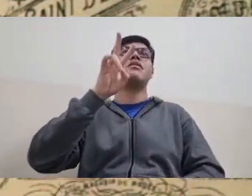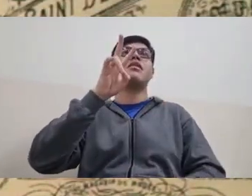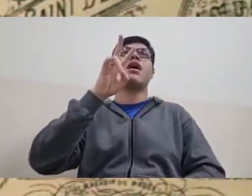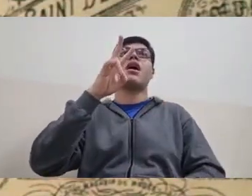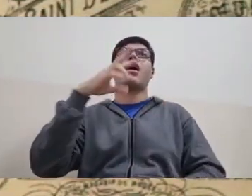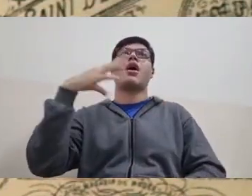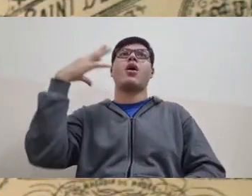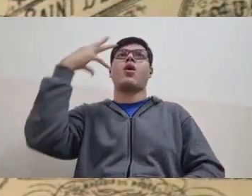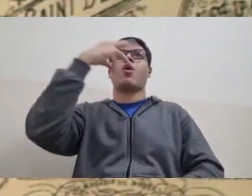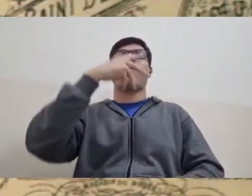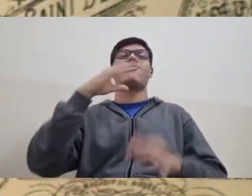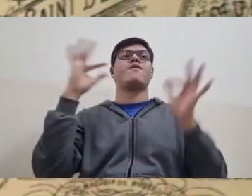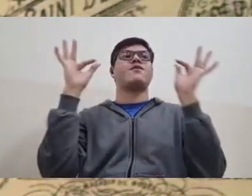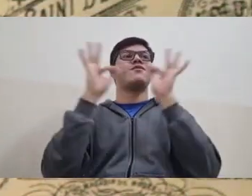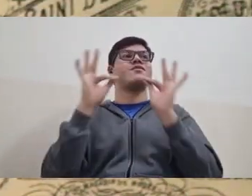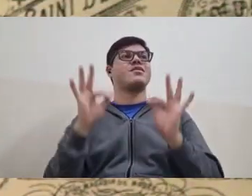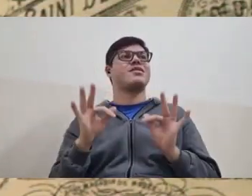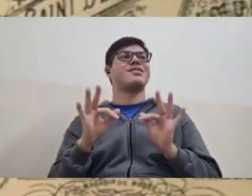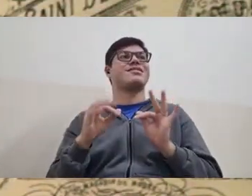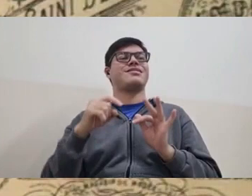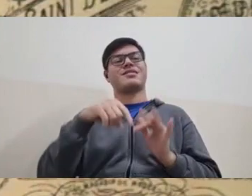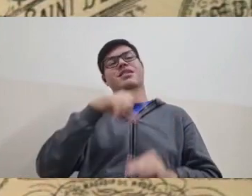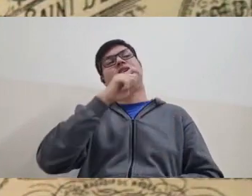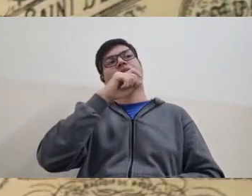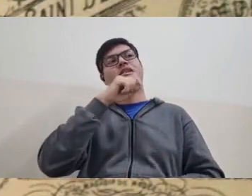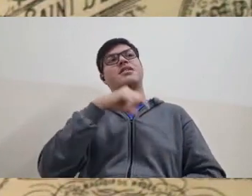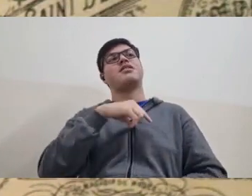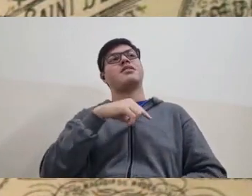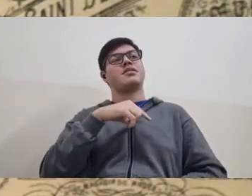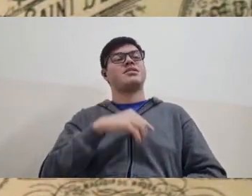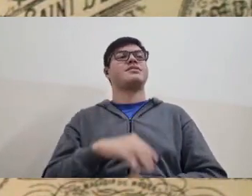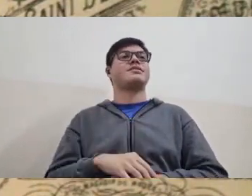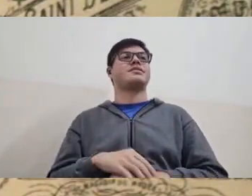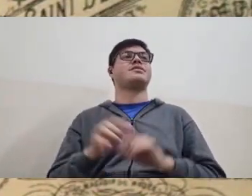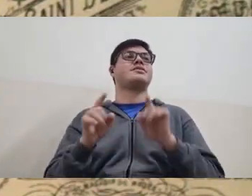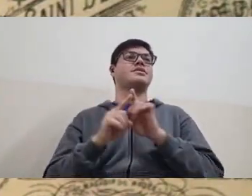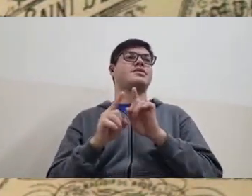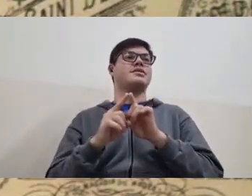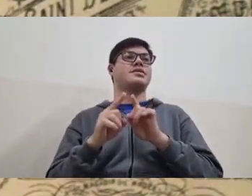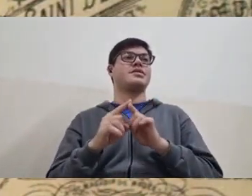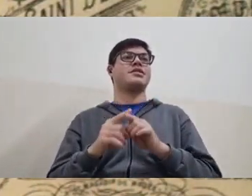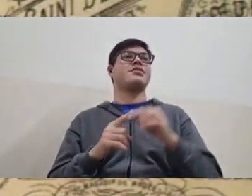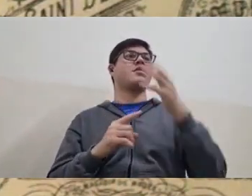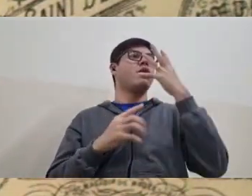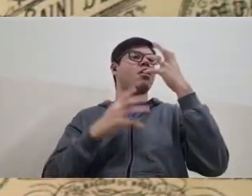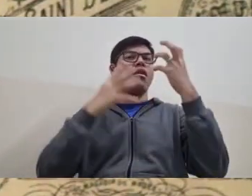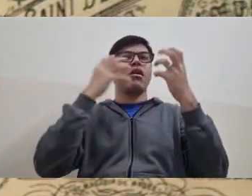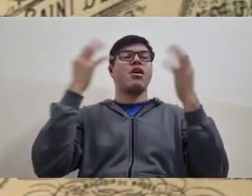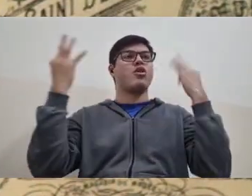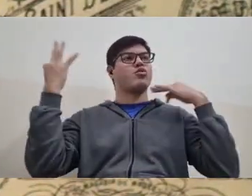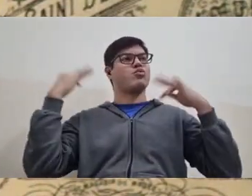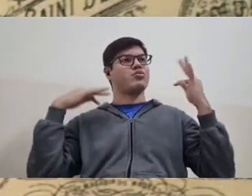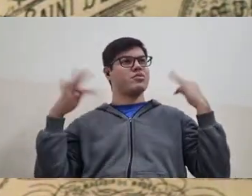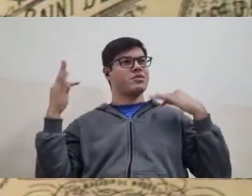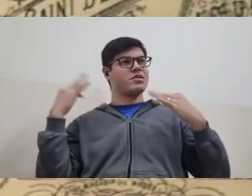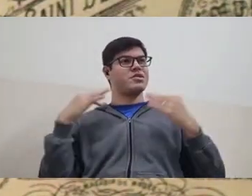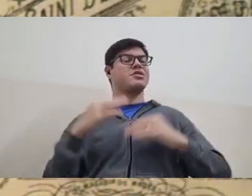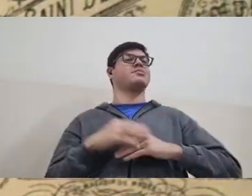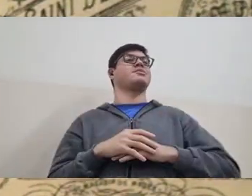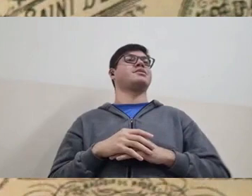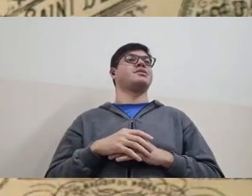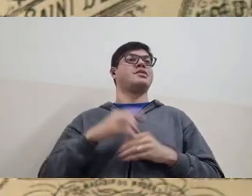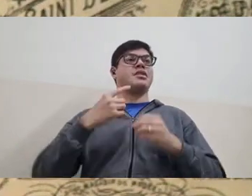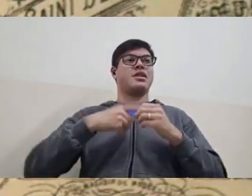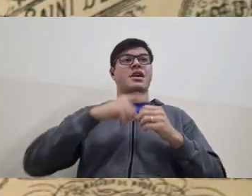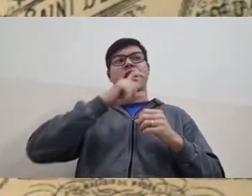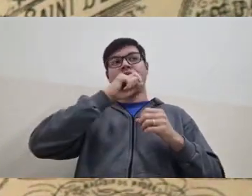caramba. Você fica muito feliz, e Araras já possui isso. Isso é uma fonte de atração turística. Araras já é uma cidade